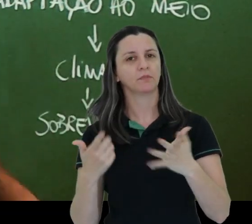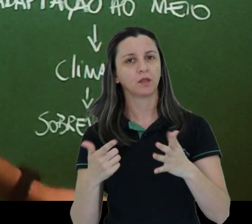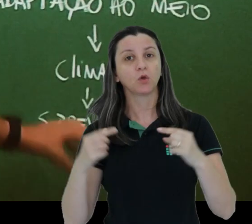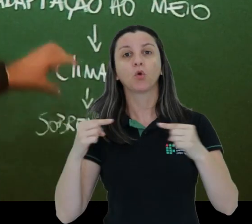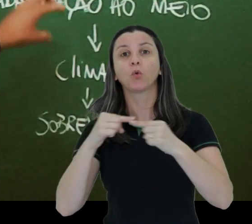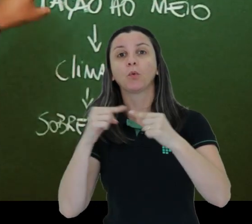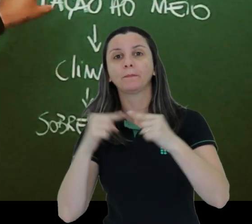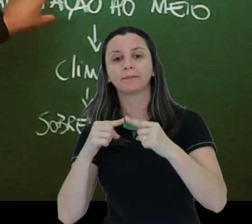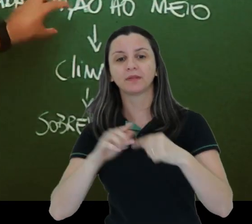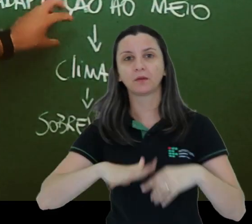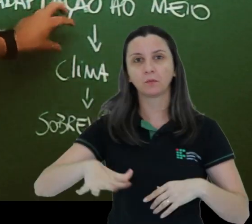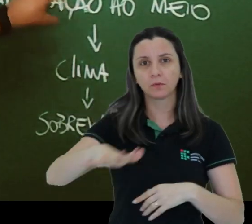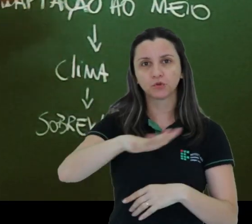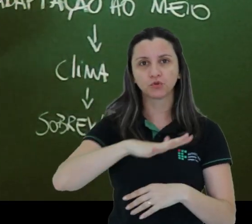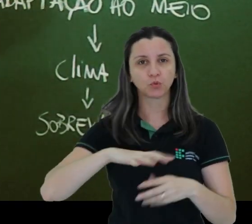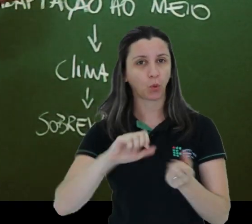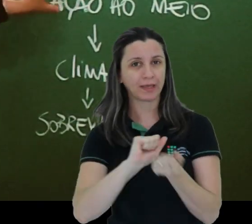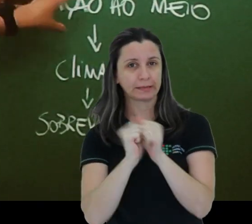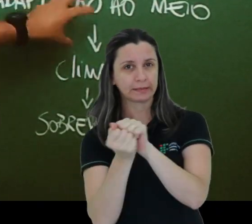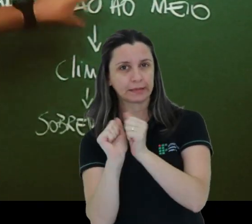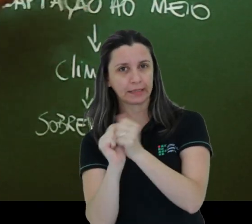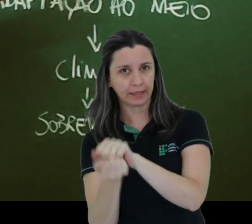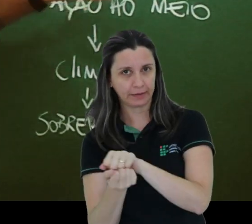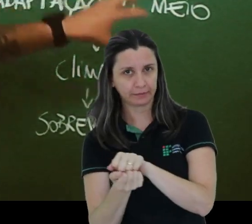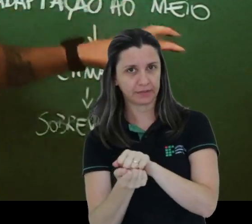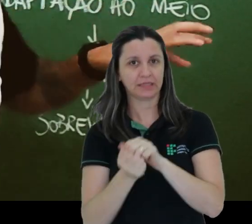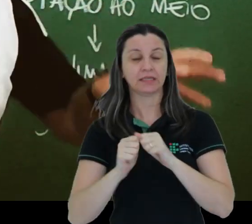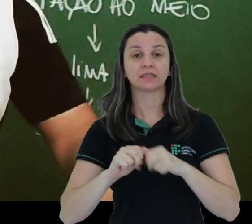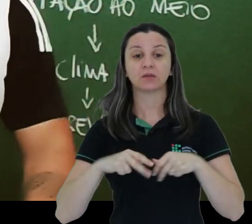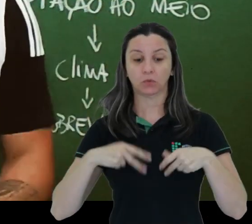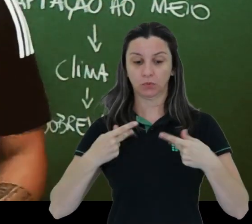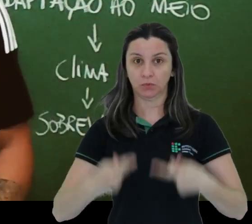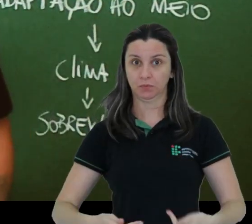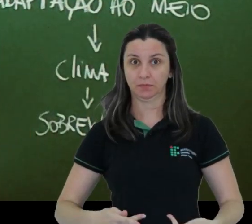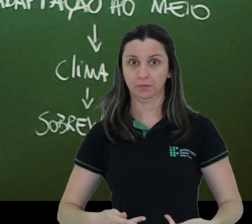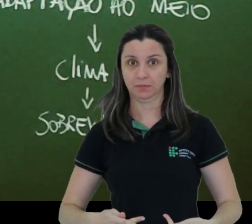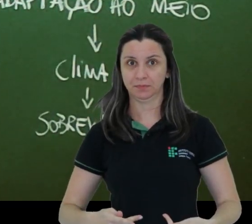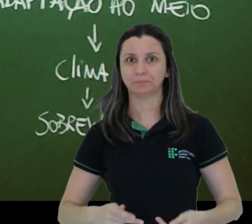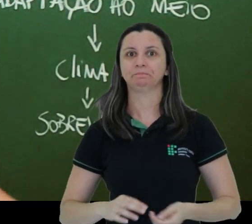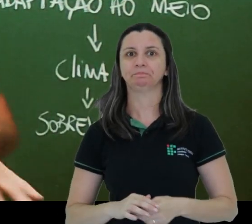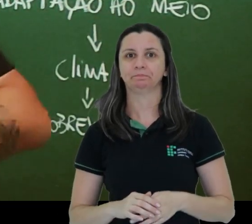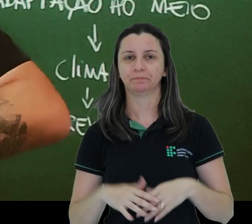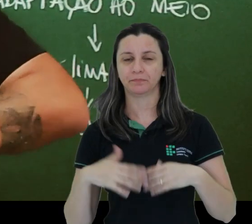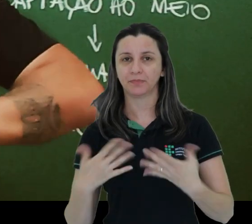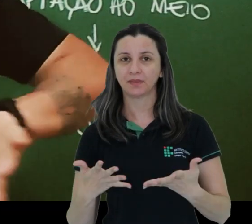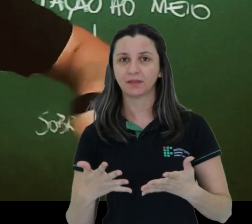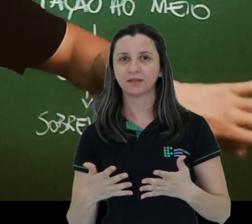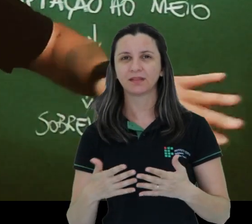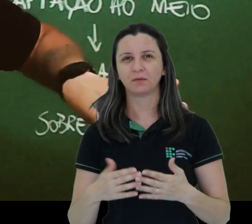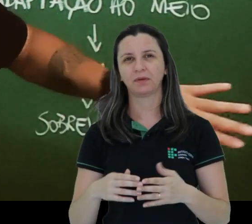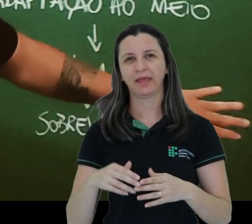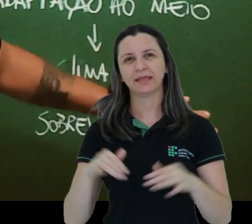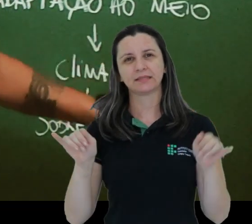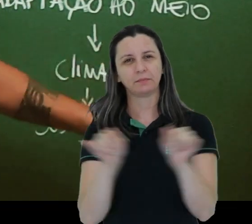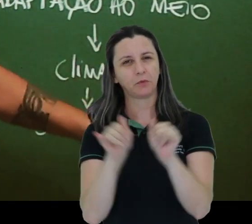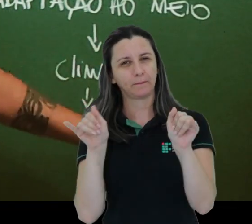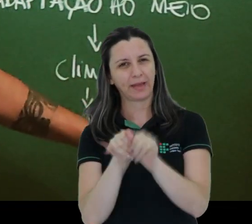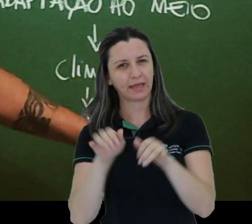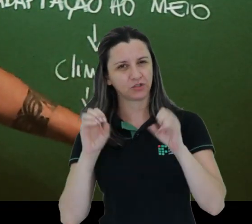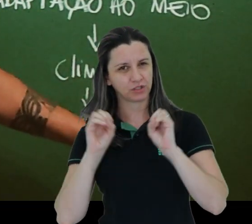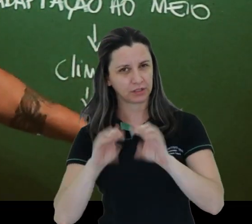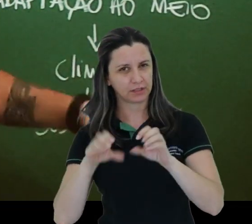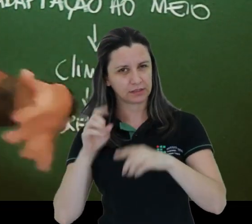tudo a ver com o meio, a adaptação da espécie humana. Então, essa balela